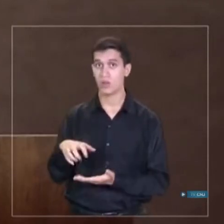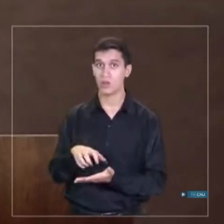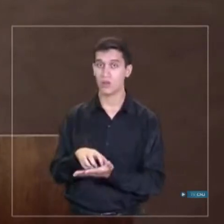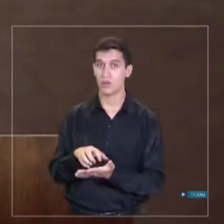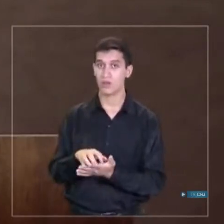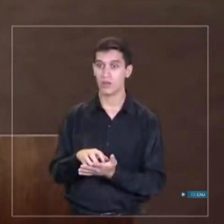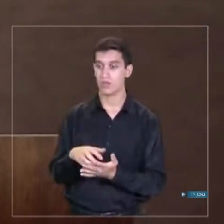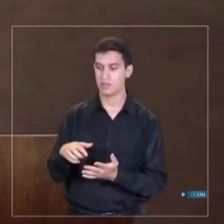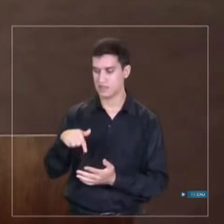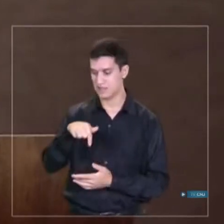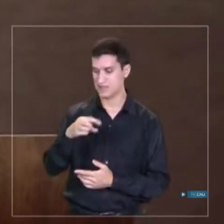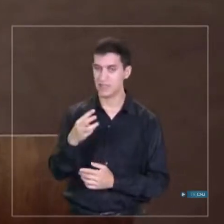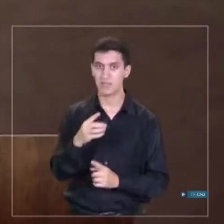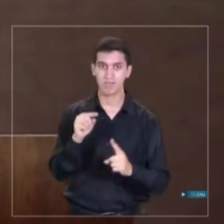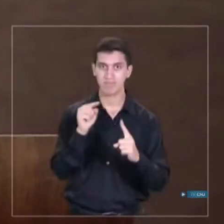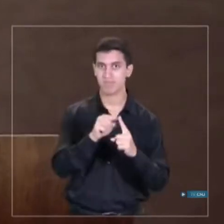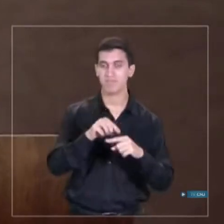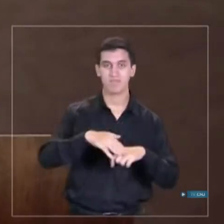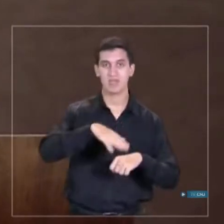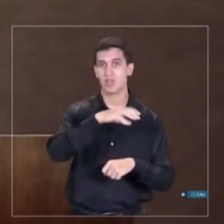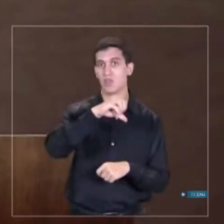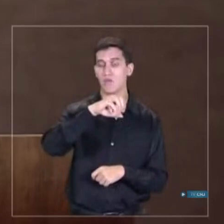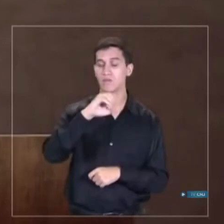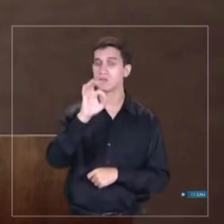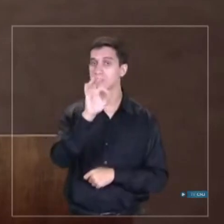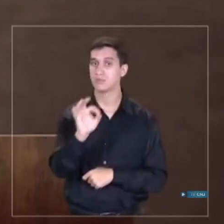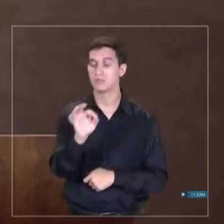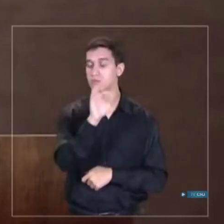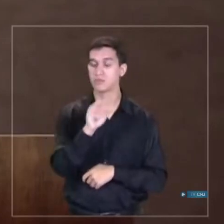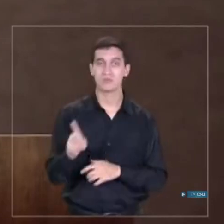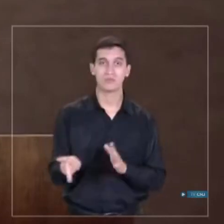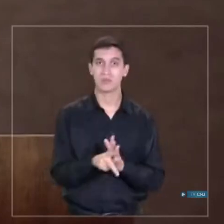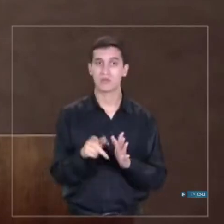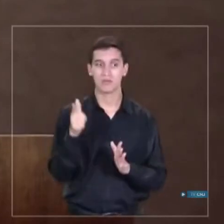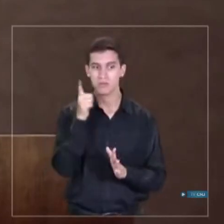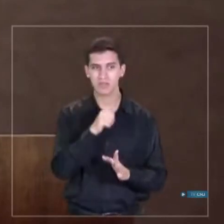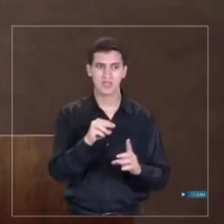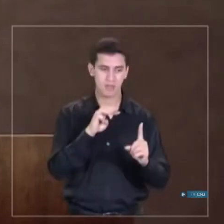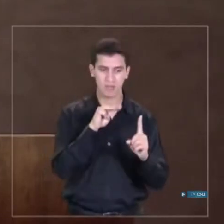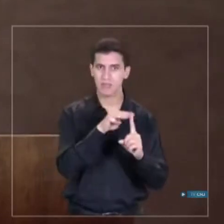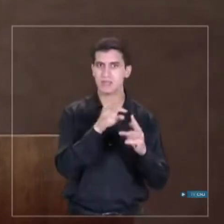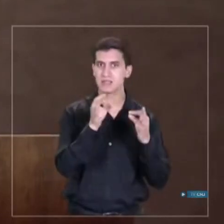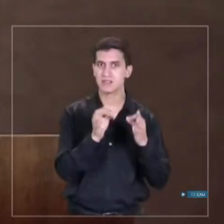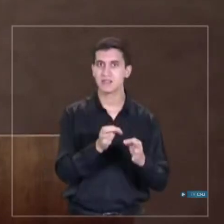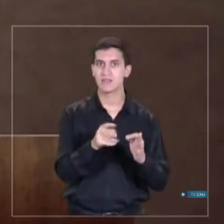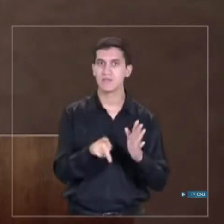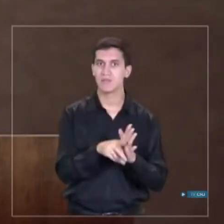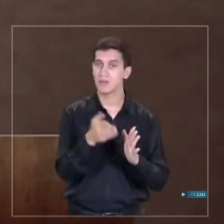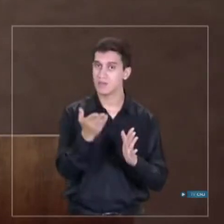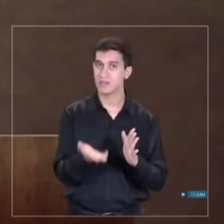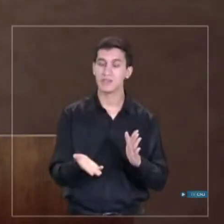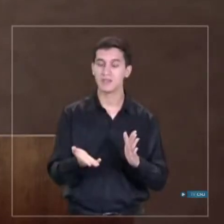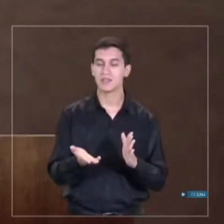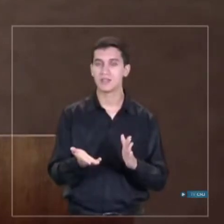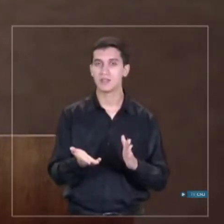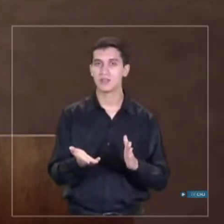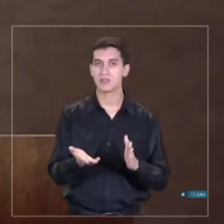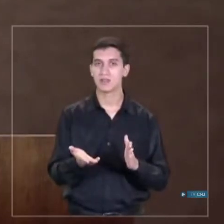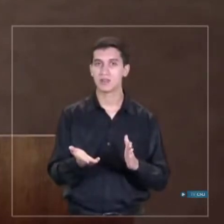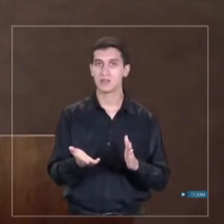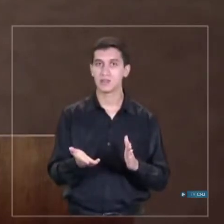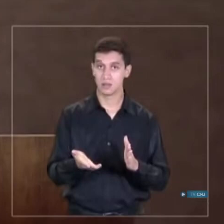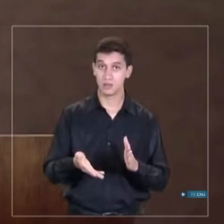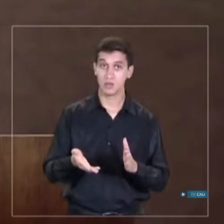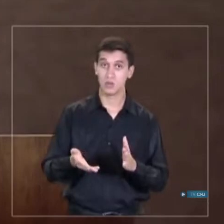atingiram mais de 90% de comprimento dessas metas enquanto que